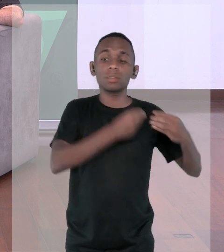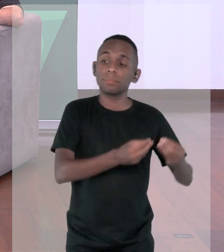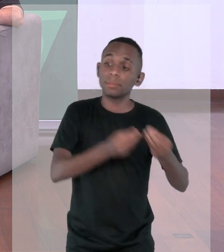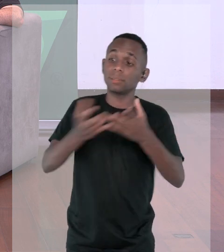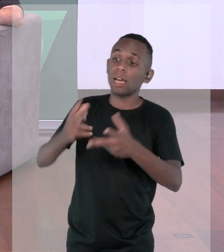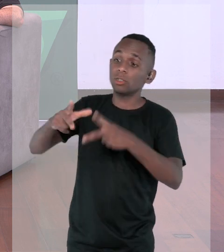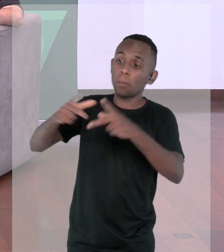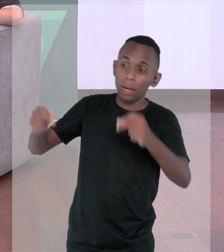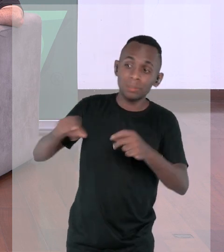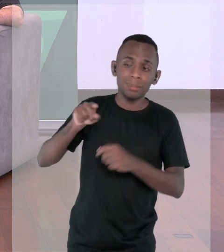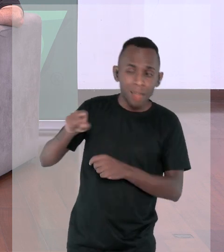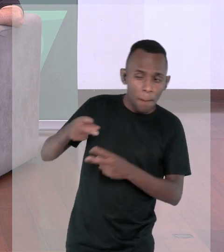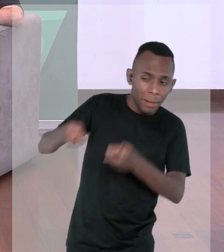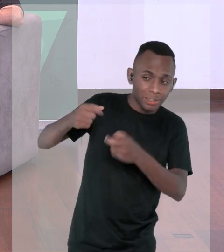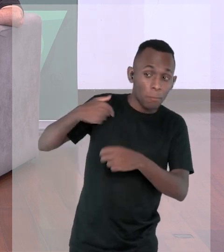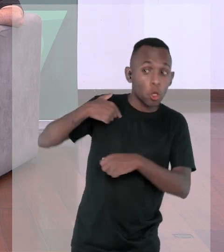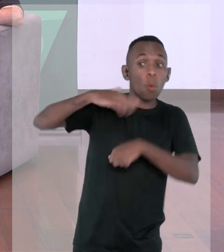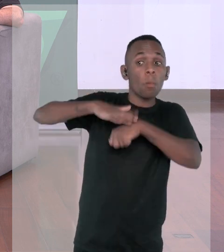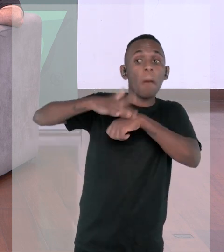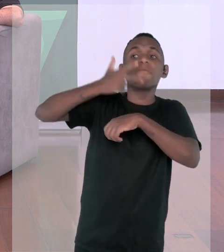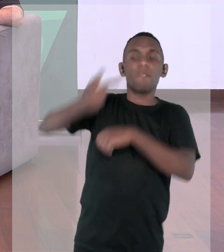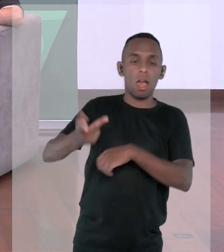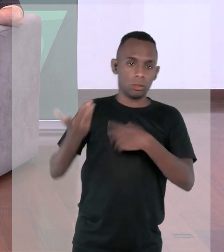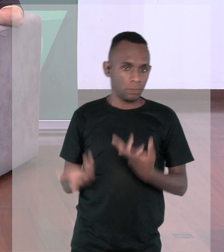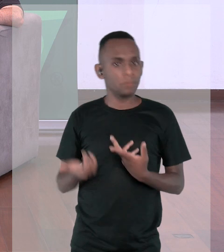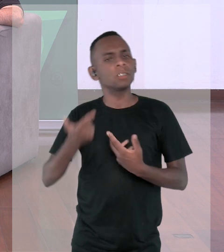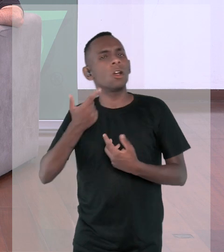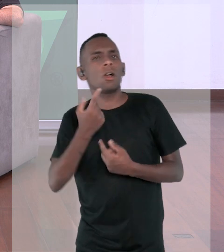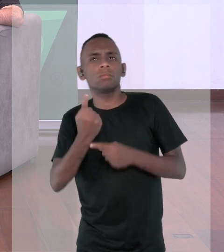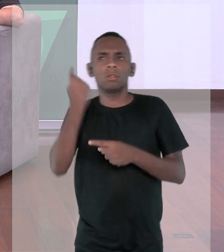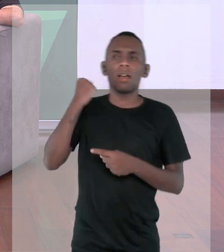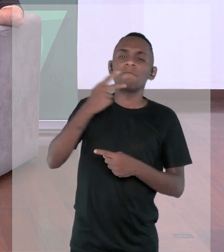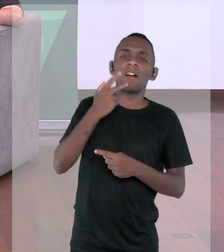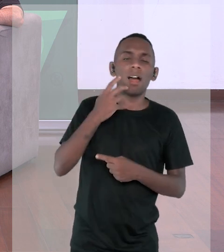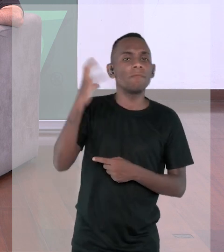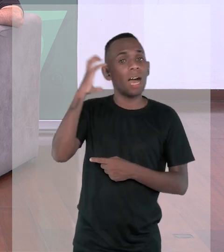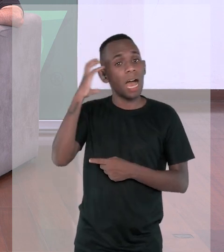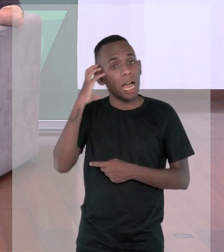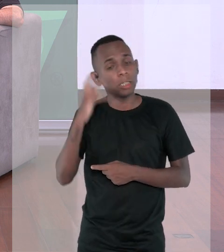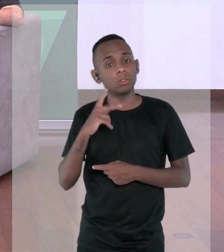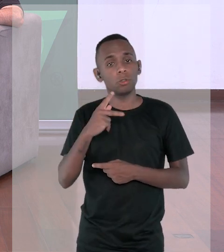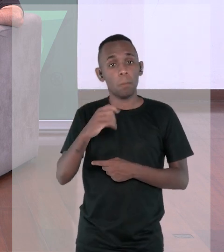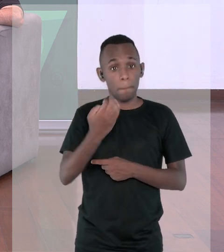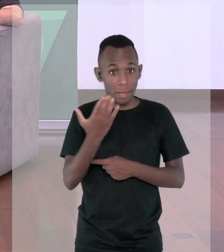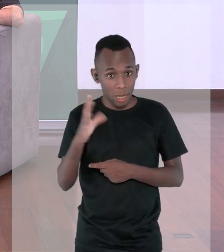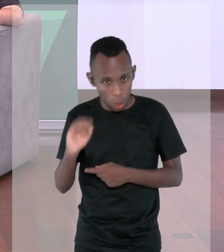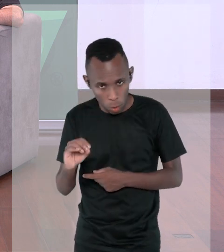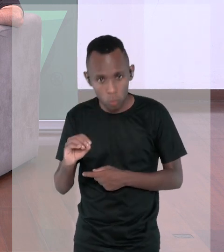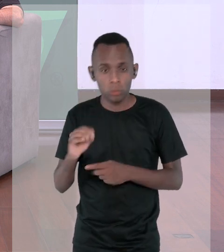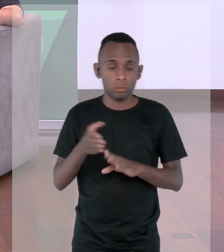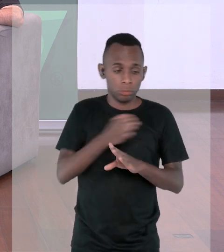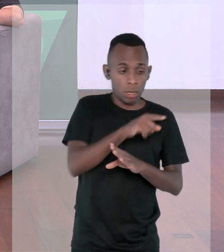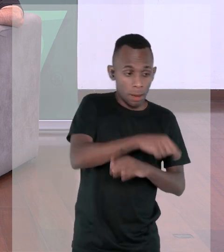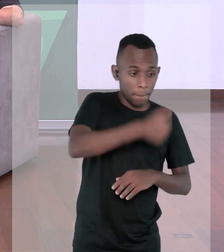está vendo o que eu estou falando? Então, quando a gente falava de rádio peão, era uma forma de, no primeiro